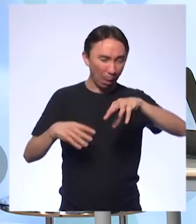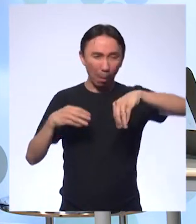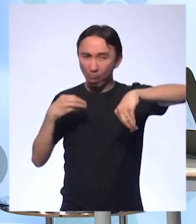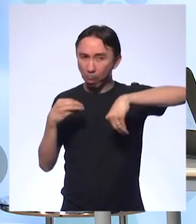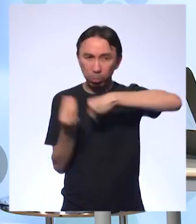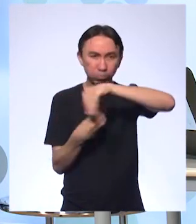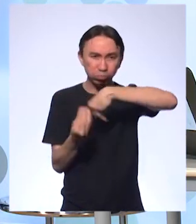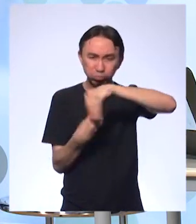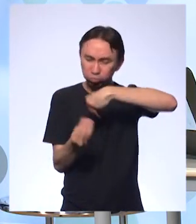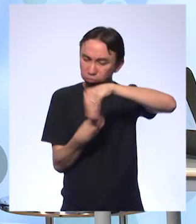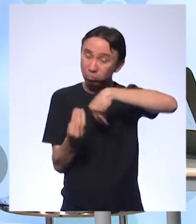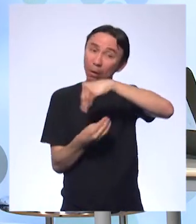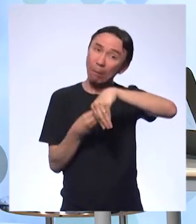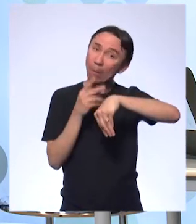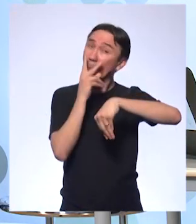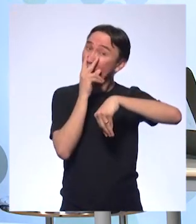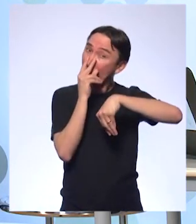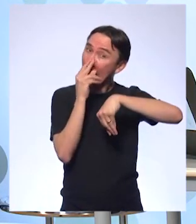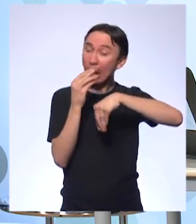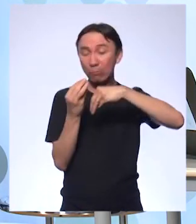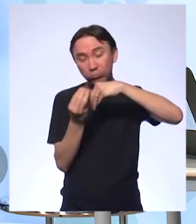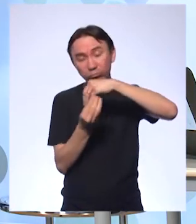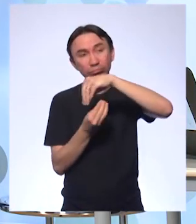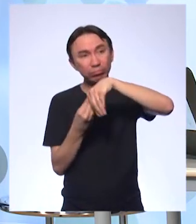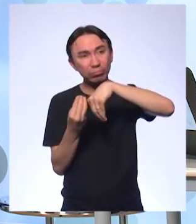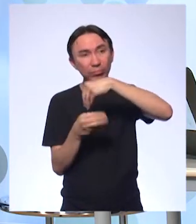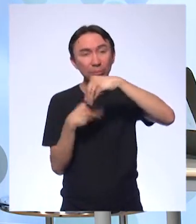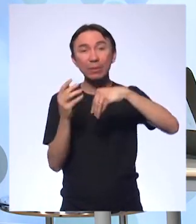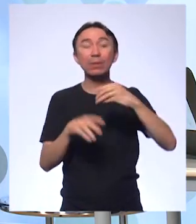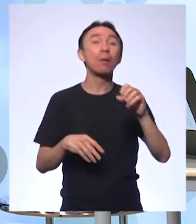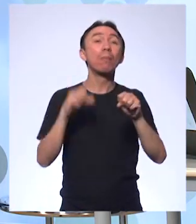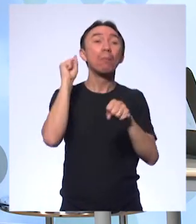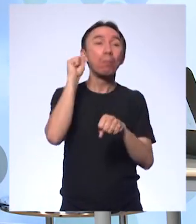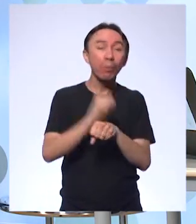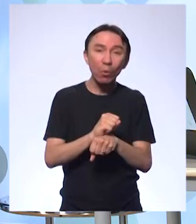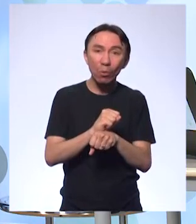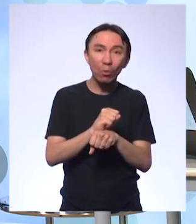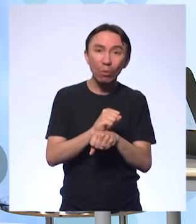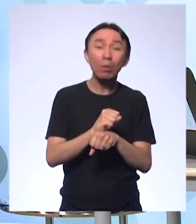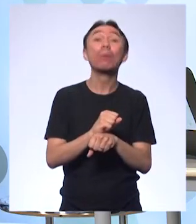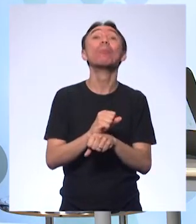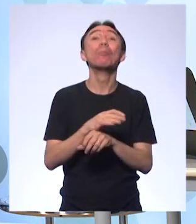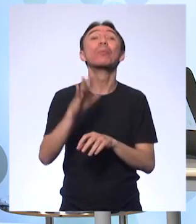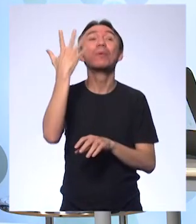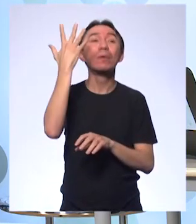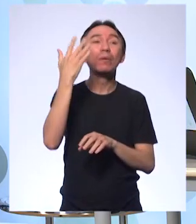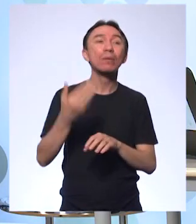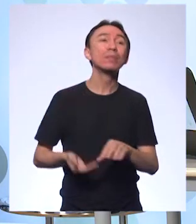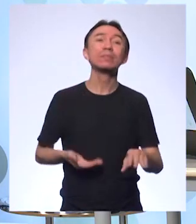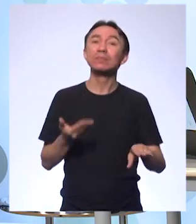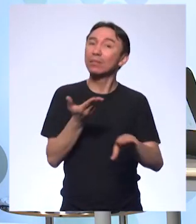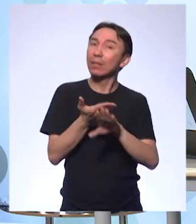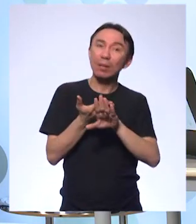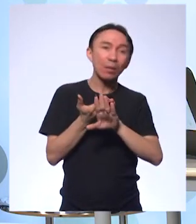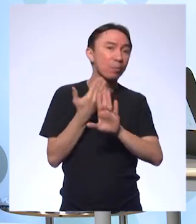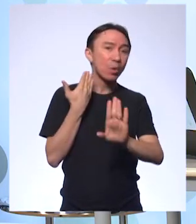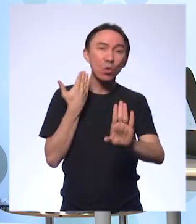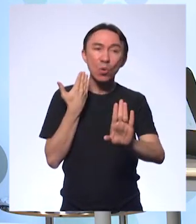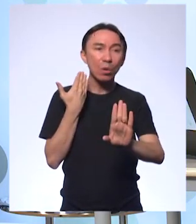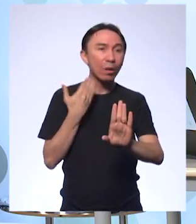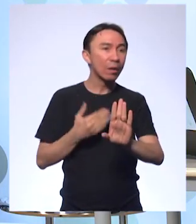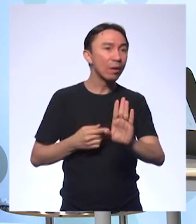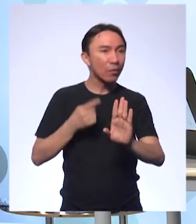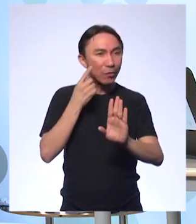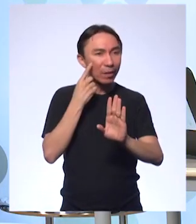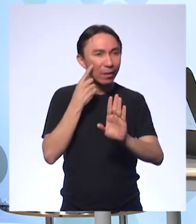Aparentemente, ele se misturou. Mas assim que a agitação parou, o que aconteceu? Ele separou. Ainda continua aqui uma fração, tá vendo aqui,